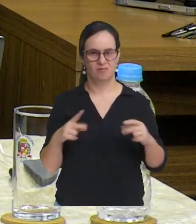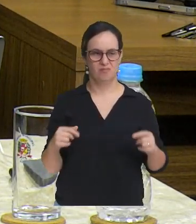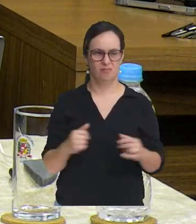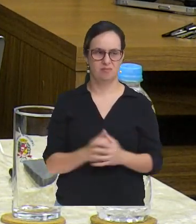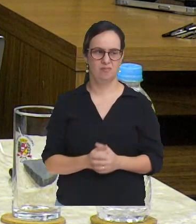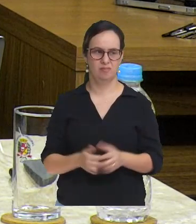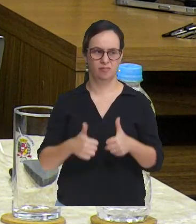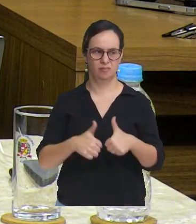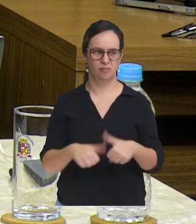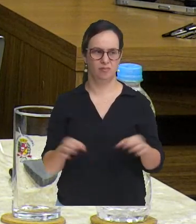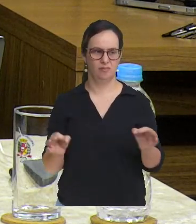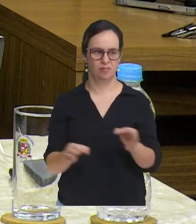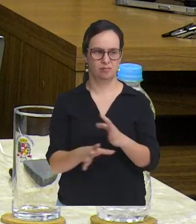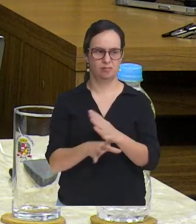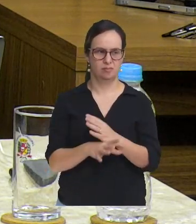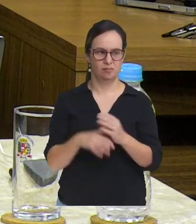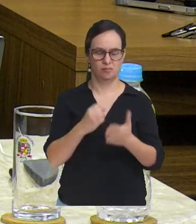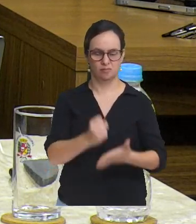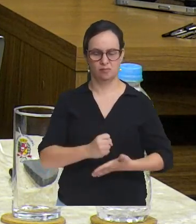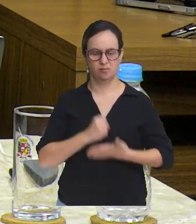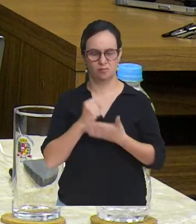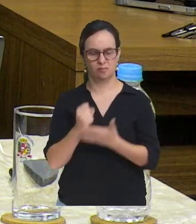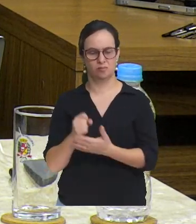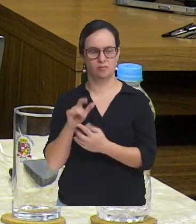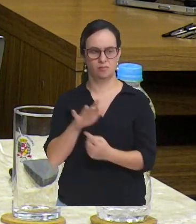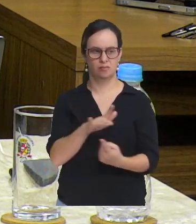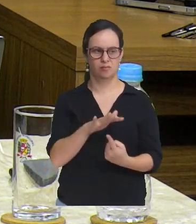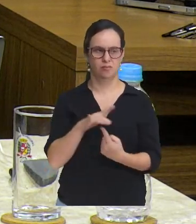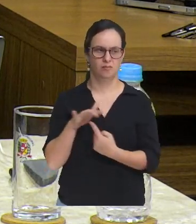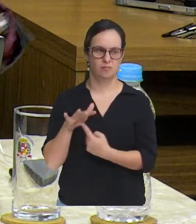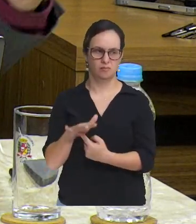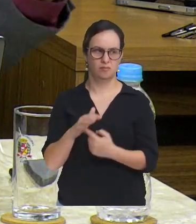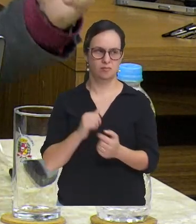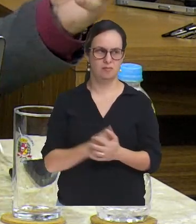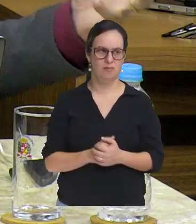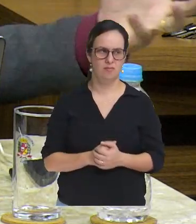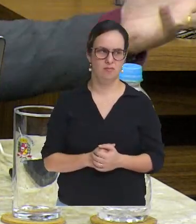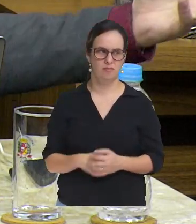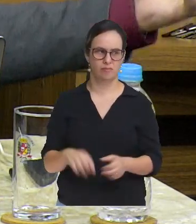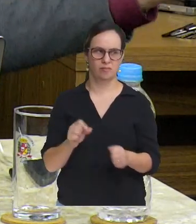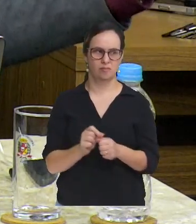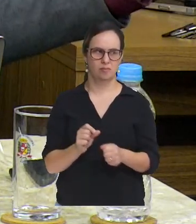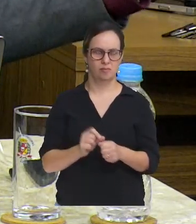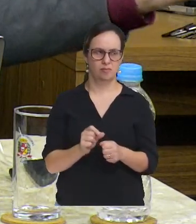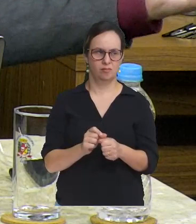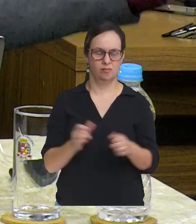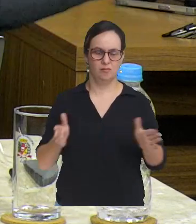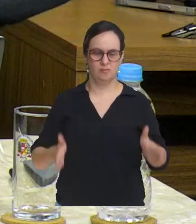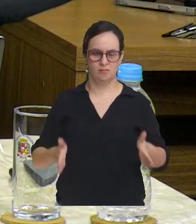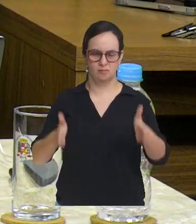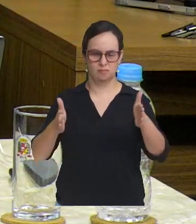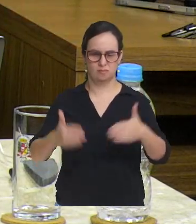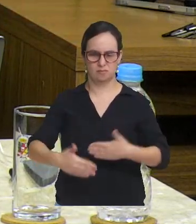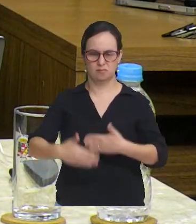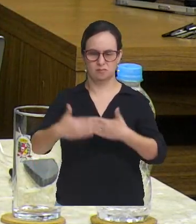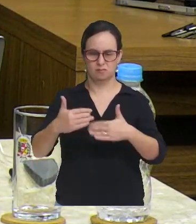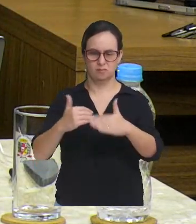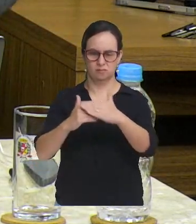aí do meio ambiente. Além das câmeras fotovoltaicas, ela é toda construída para você para